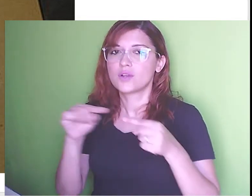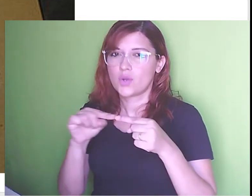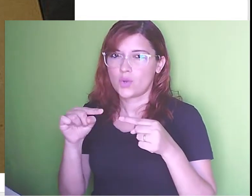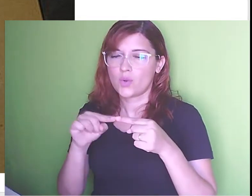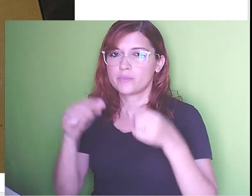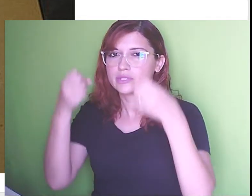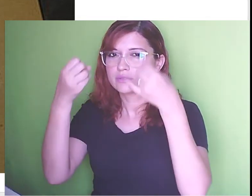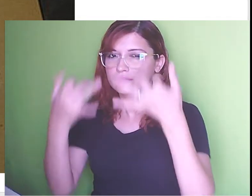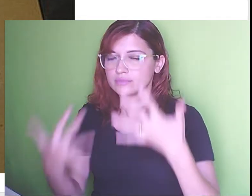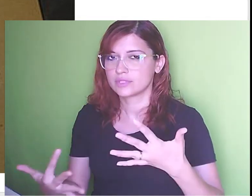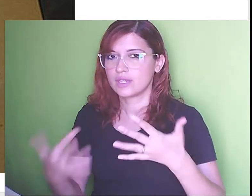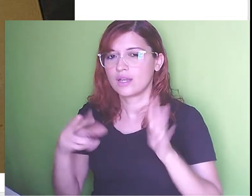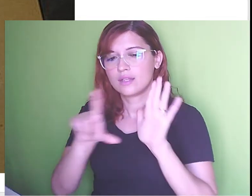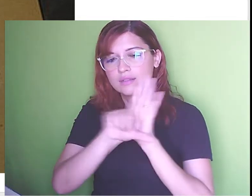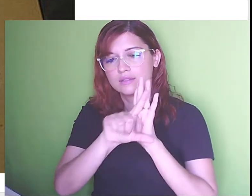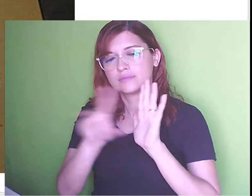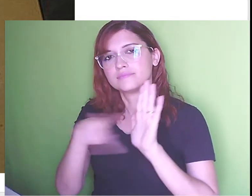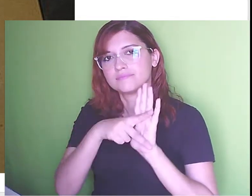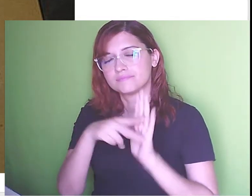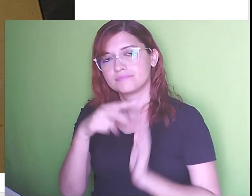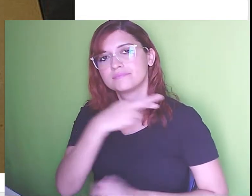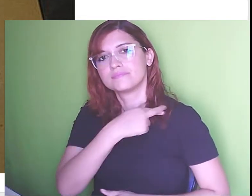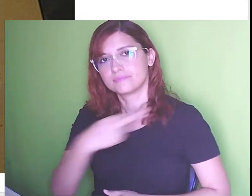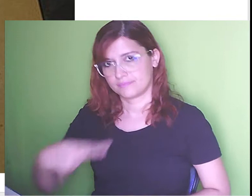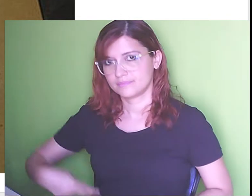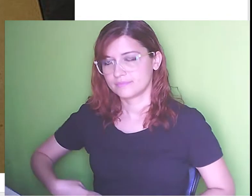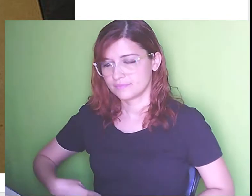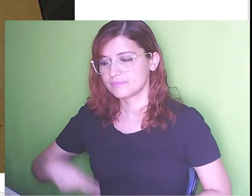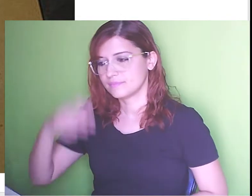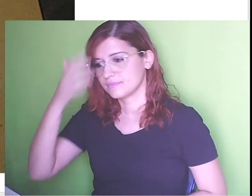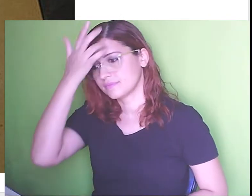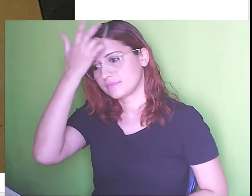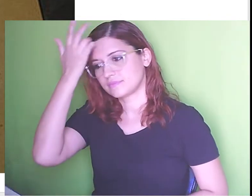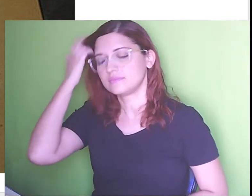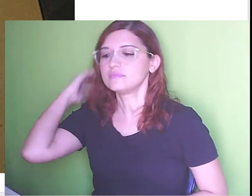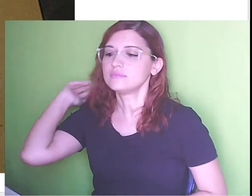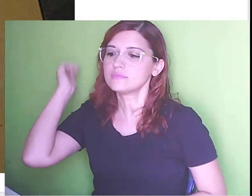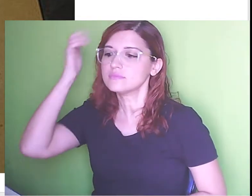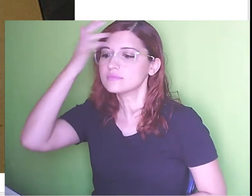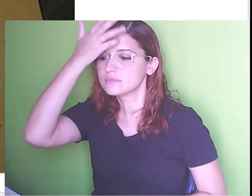dessa vez ela tratava como uma república.